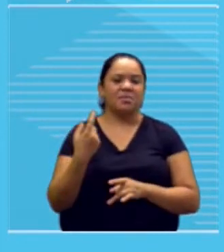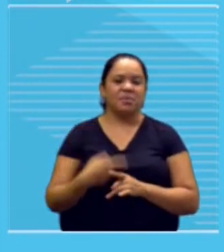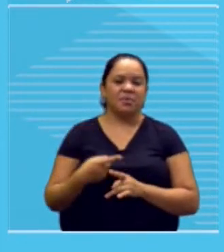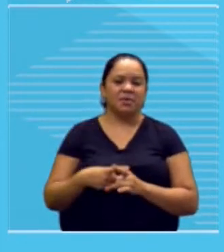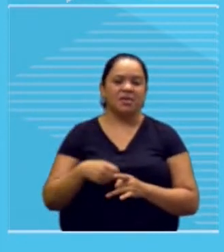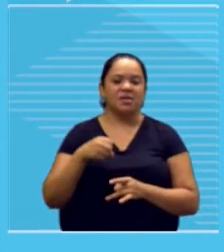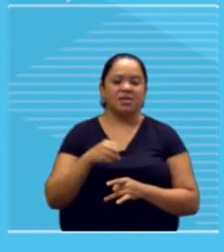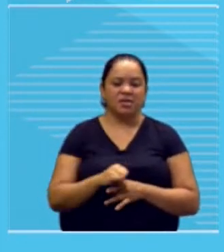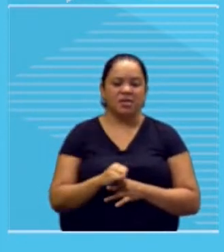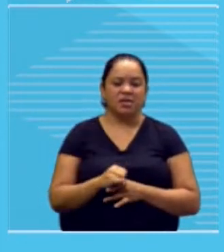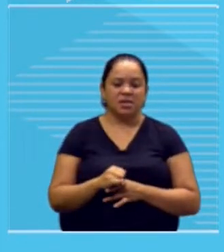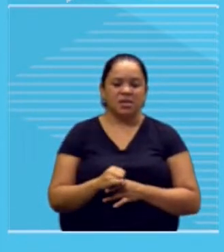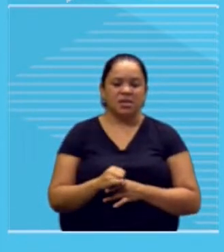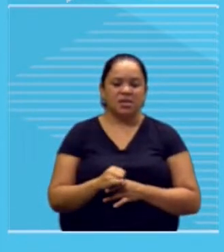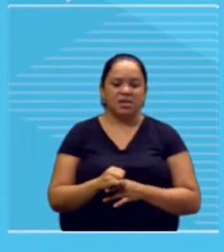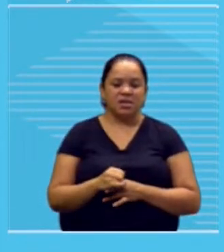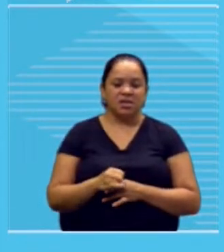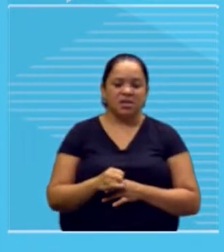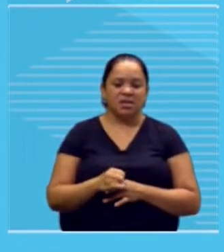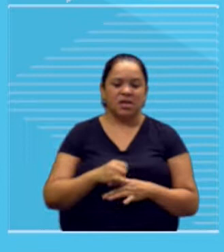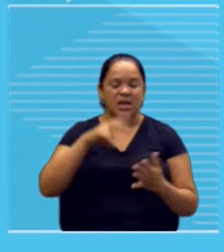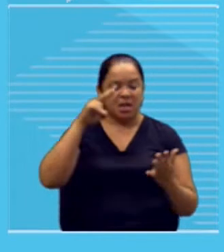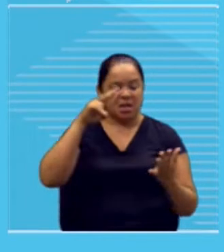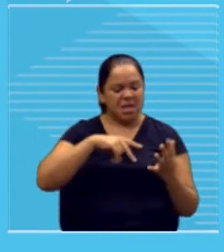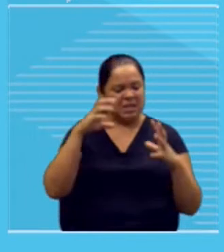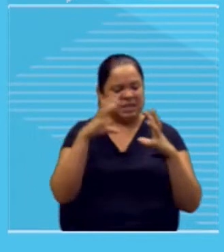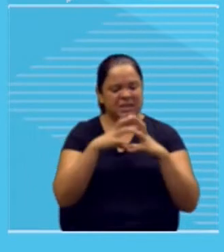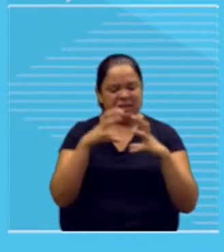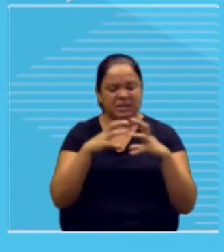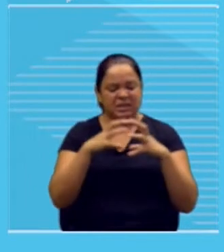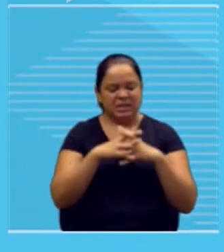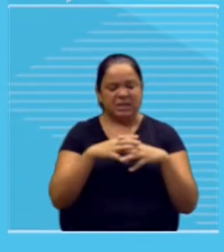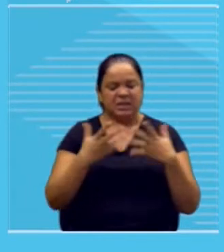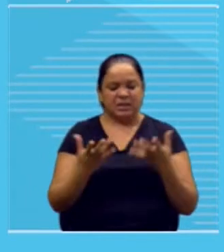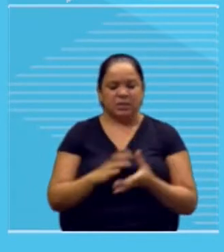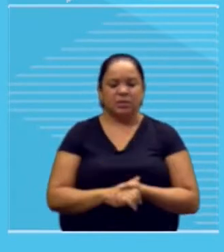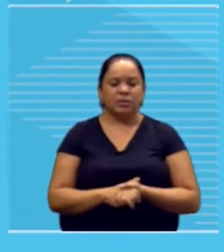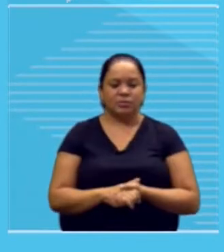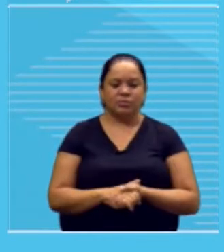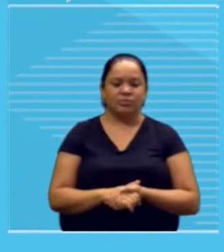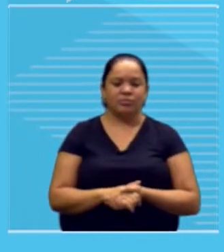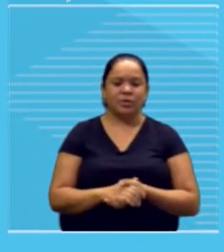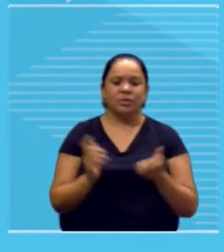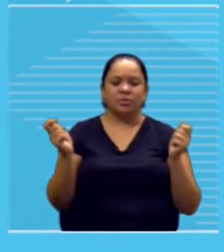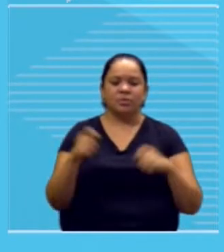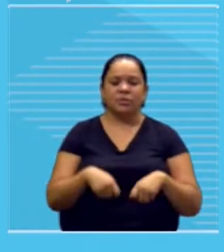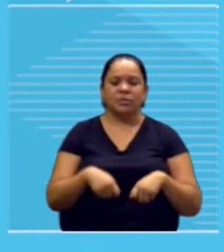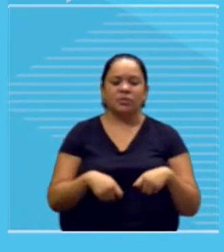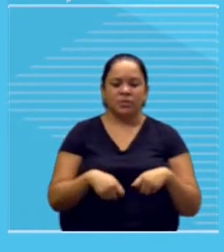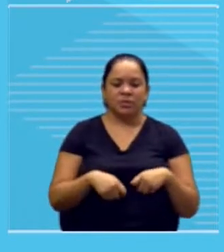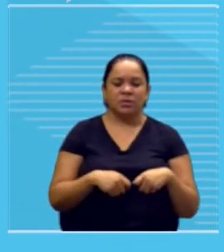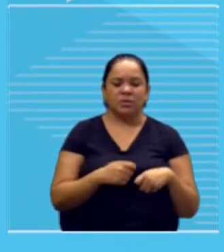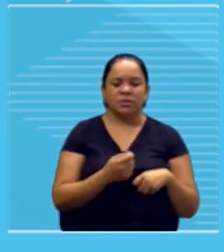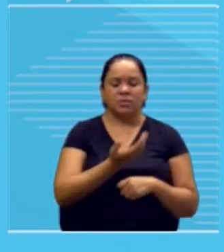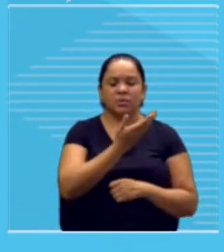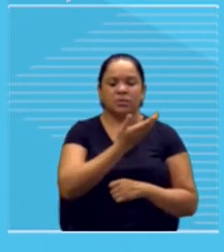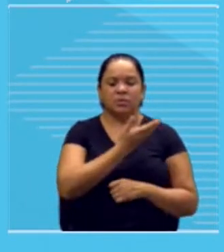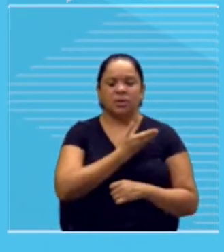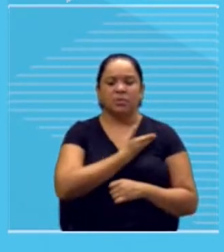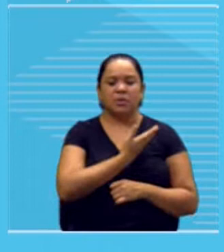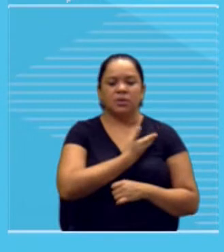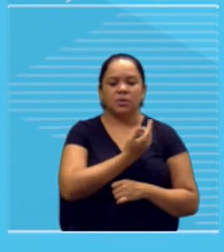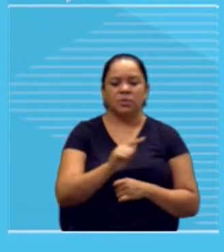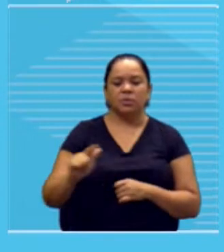atrapalha quem está lendo ao seu lado imagina esse fazendo uma prova e lendo em voz alta atrapalha gente principalmente